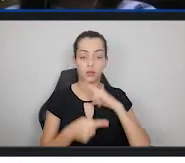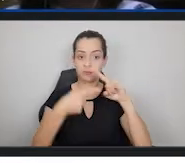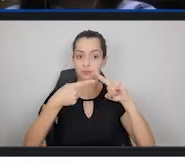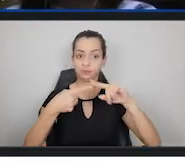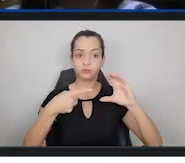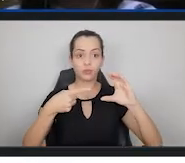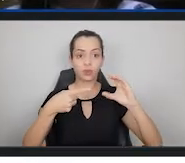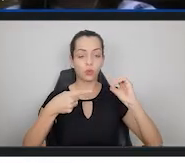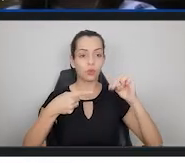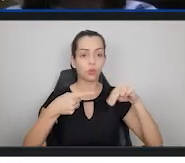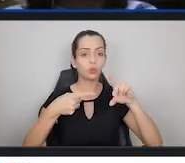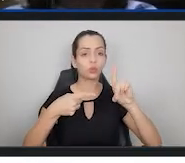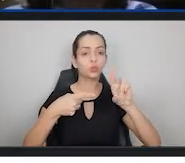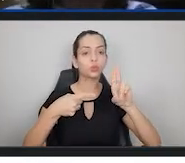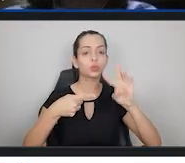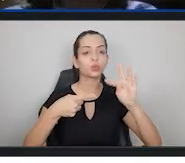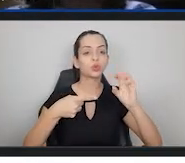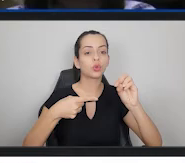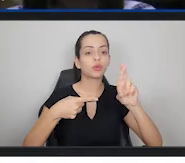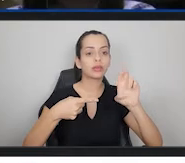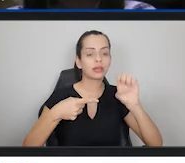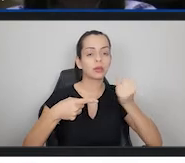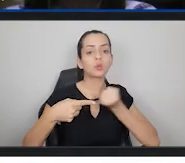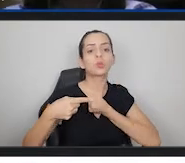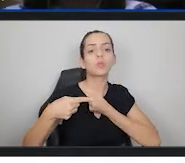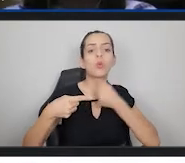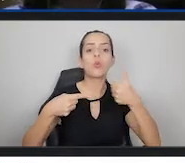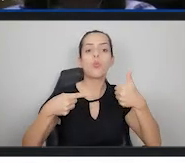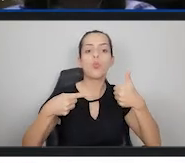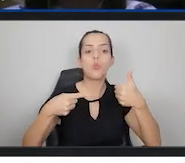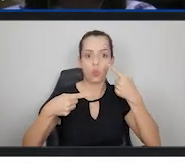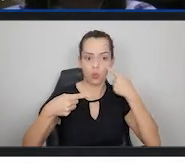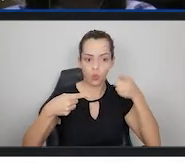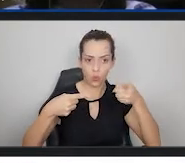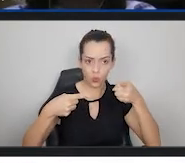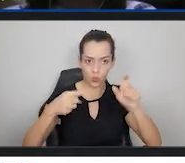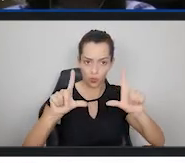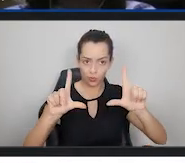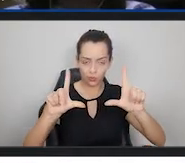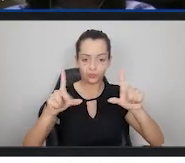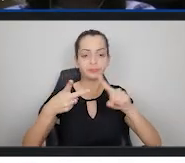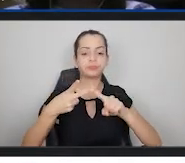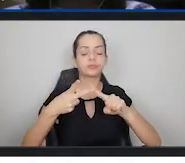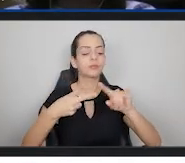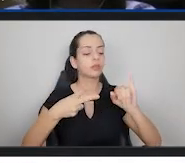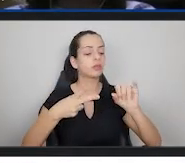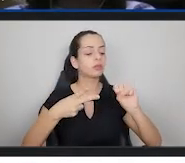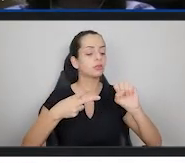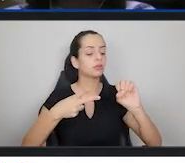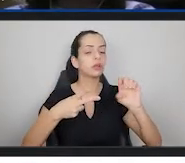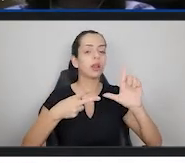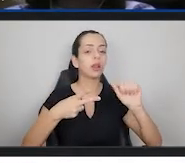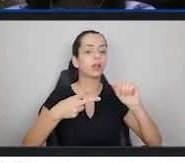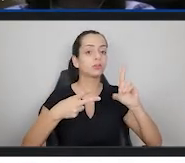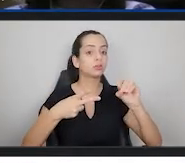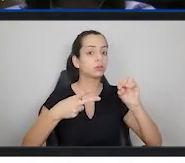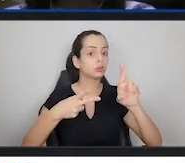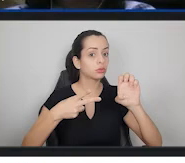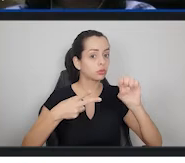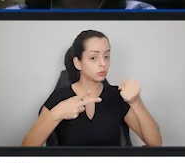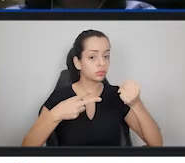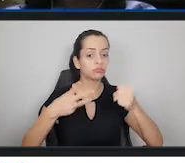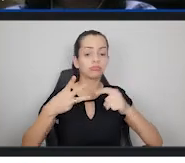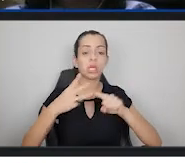gente chama de linha de transmissão aérea, os condutores, sendo representado aqui por esse número